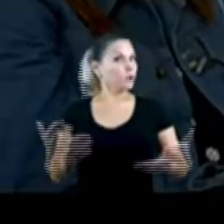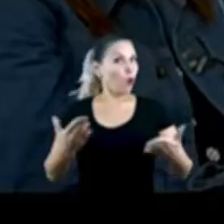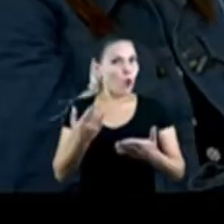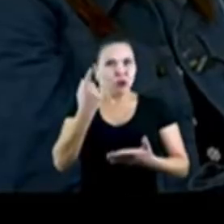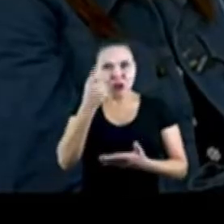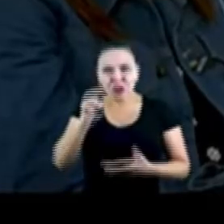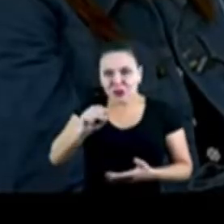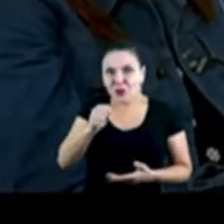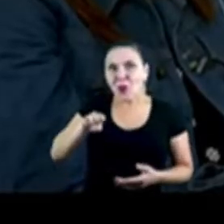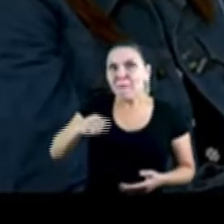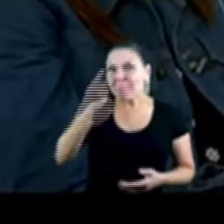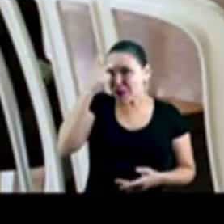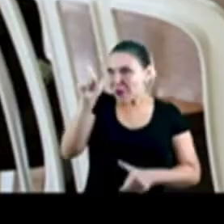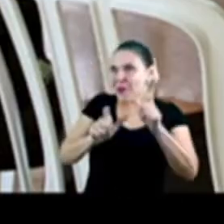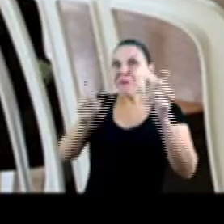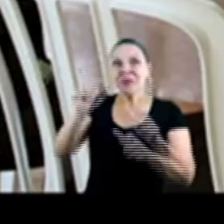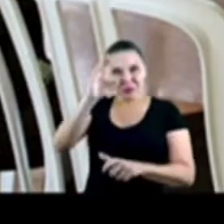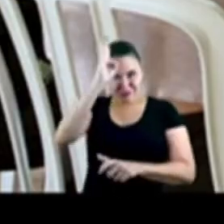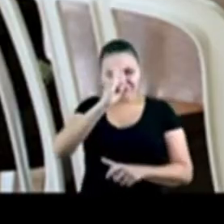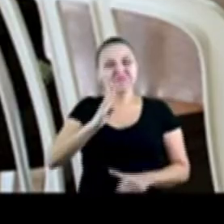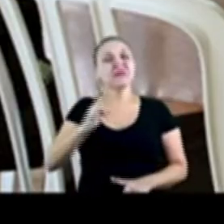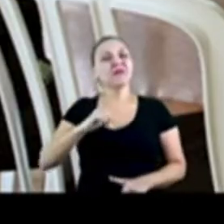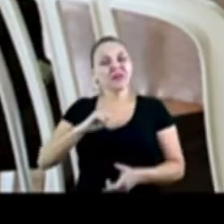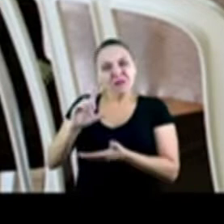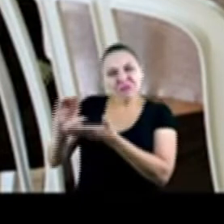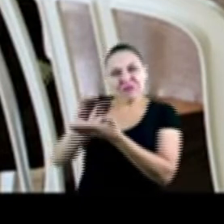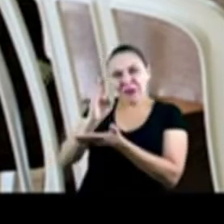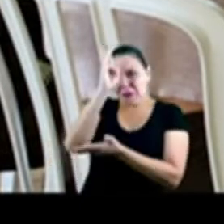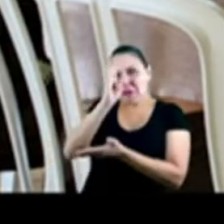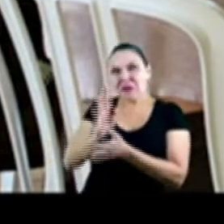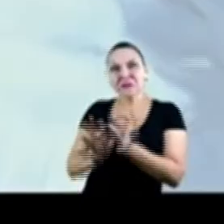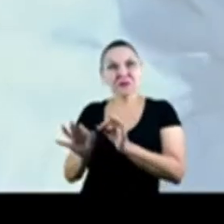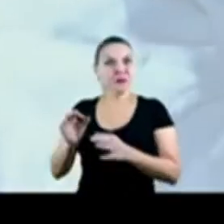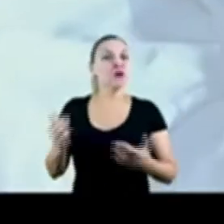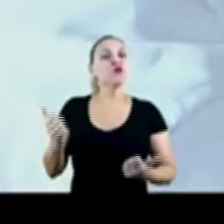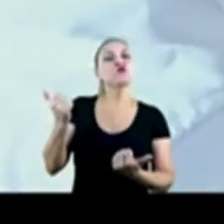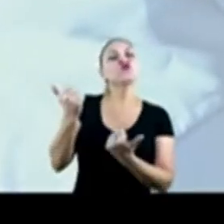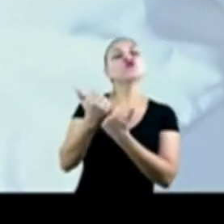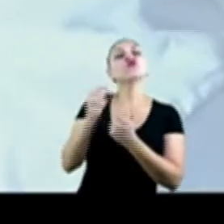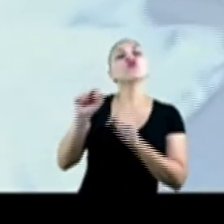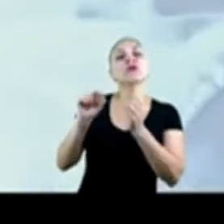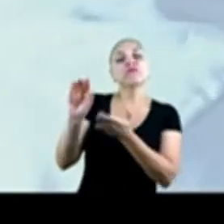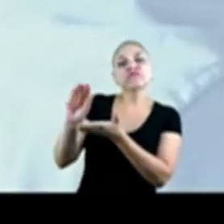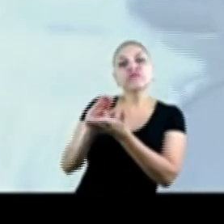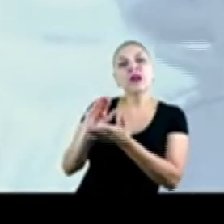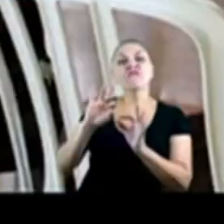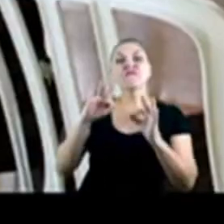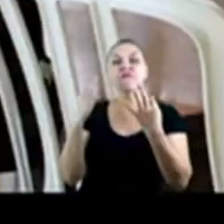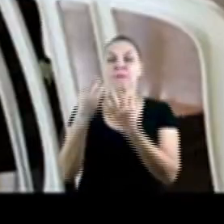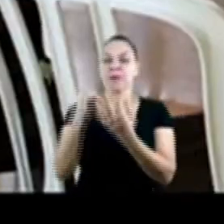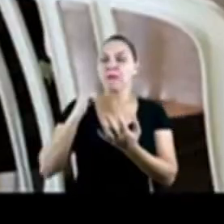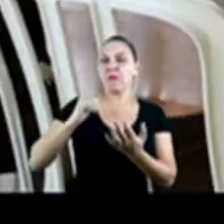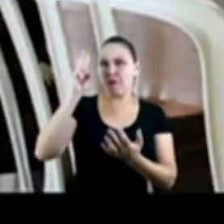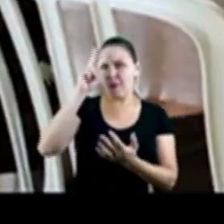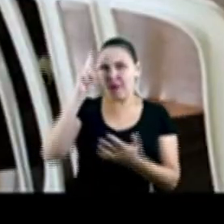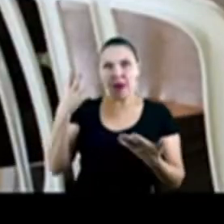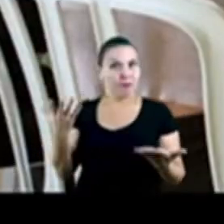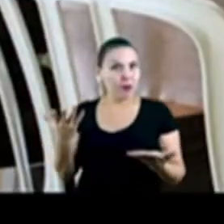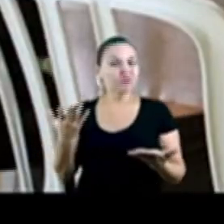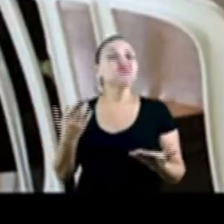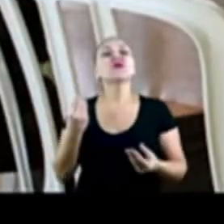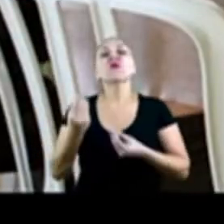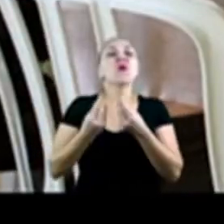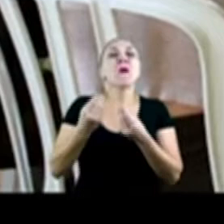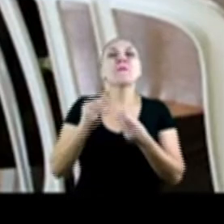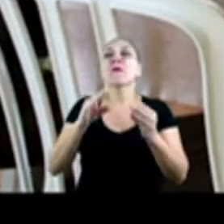ou deputados eleitos tem direito a 20 minutos semestrais em redes nacionais igual tempo nas